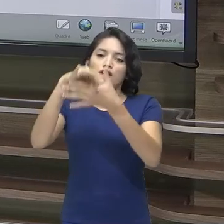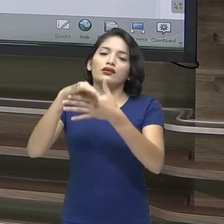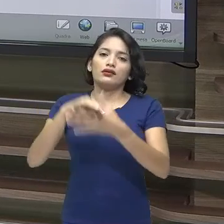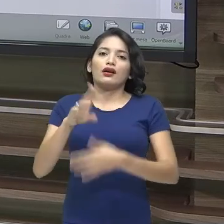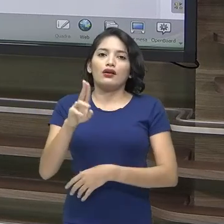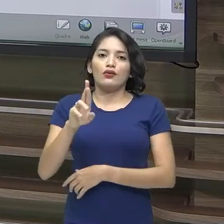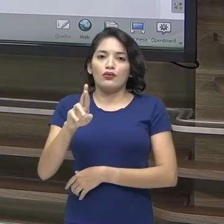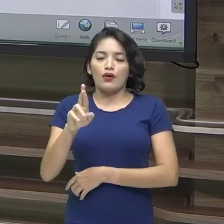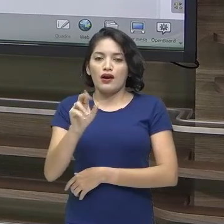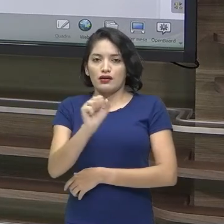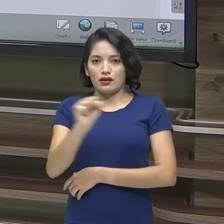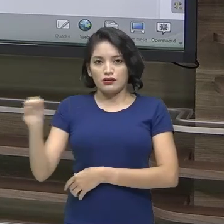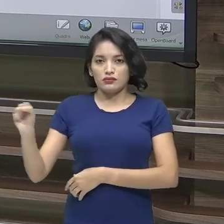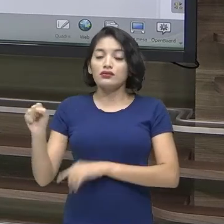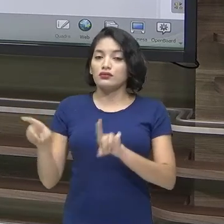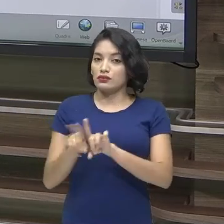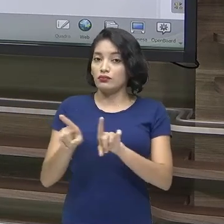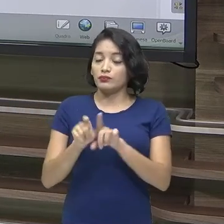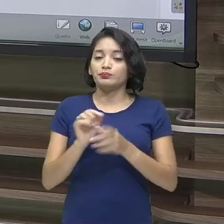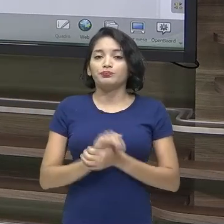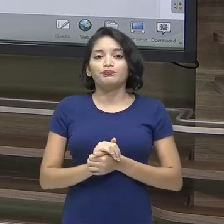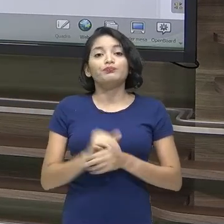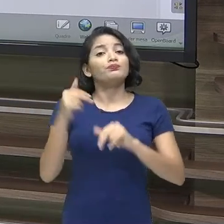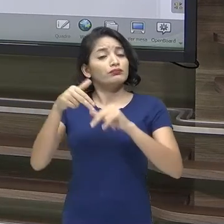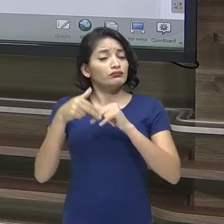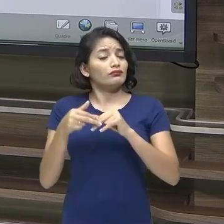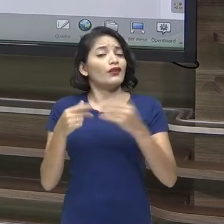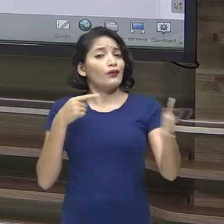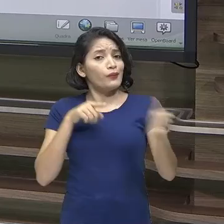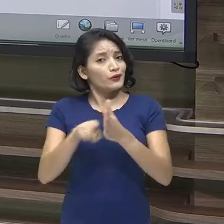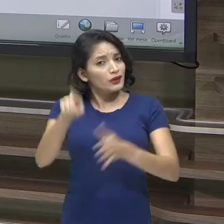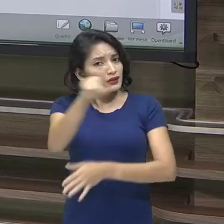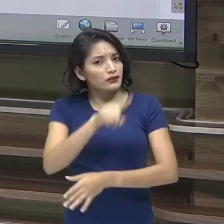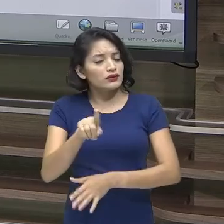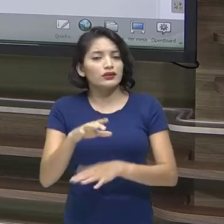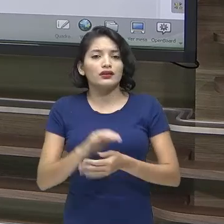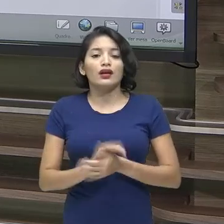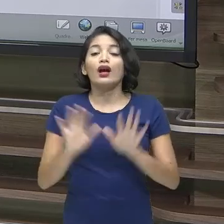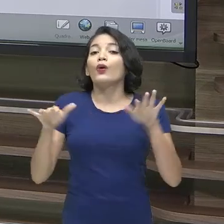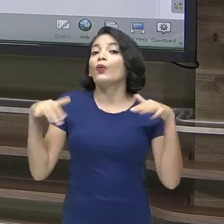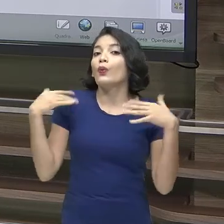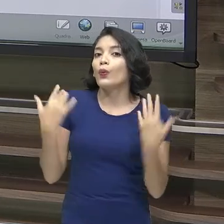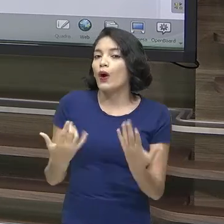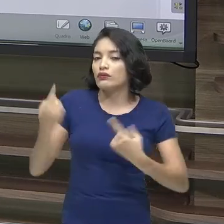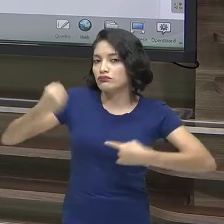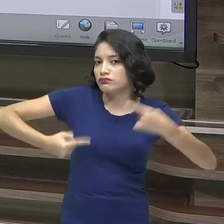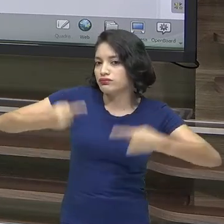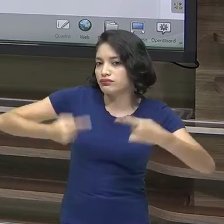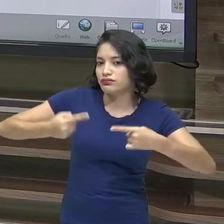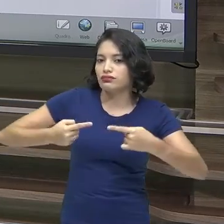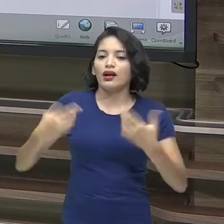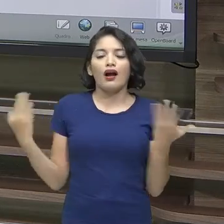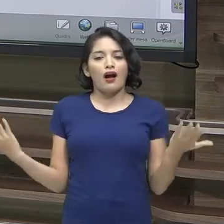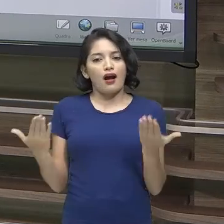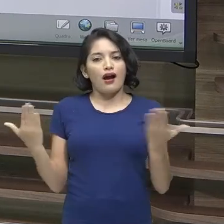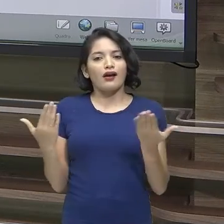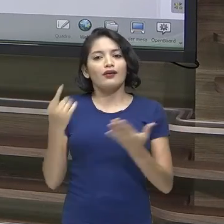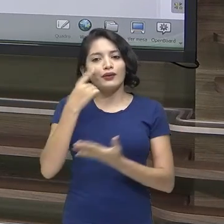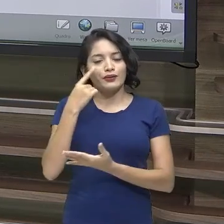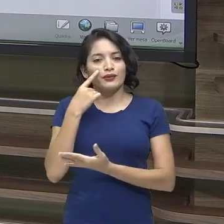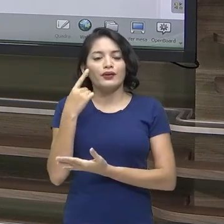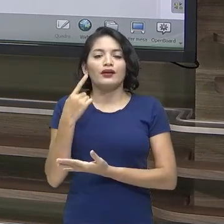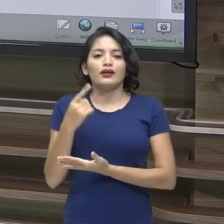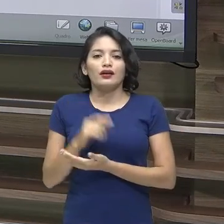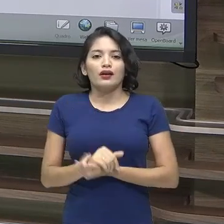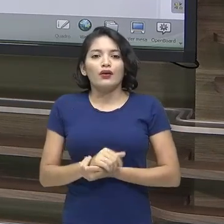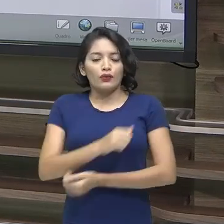Repúblicas Socialistas Soviéticas. E é justamente isso que eu perguntei a vocês. Qual é essa divergência? Então, vamos lá. O Marcos Vinícius